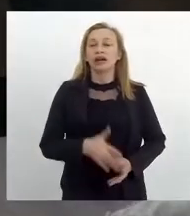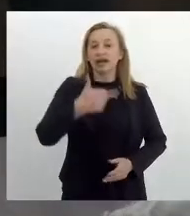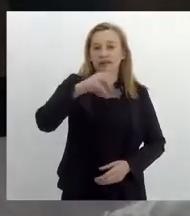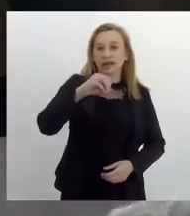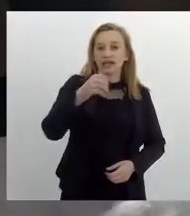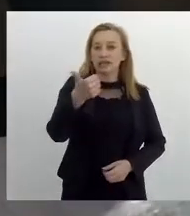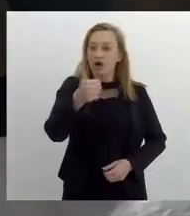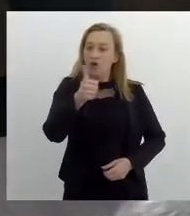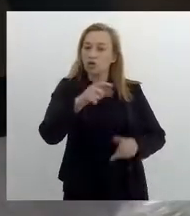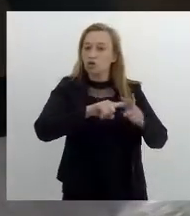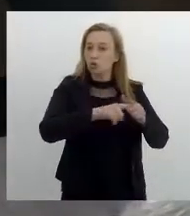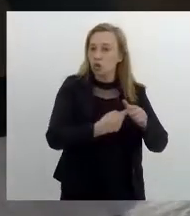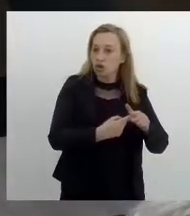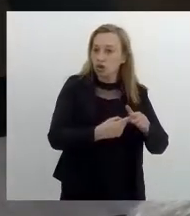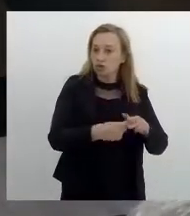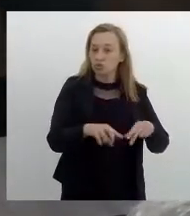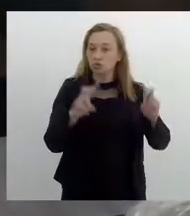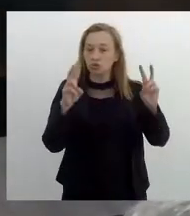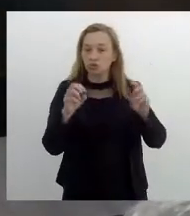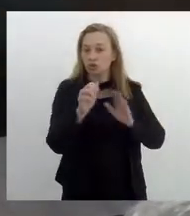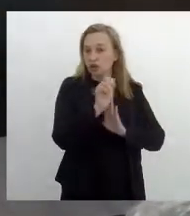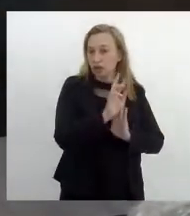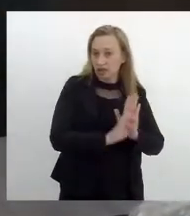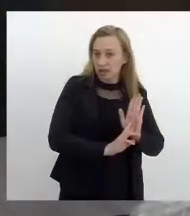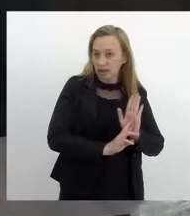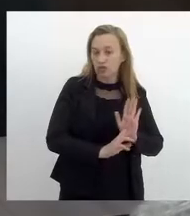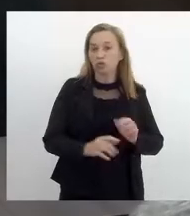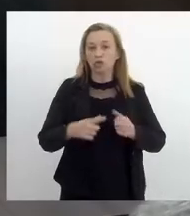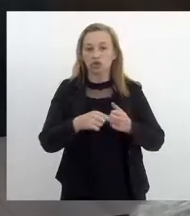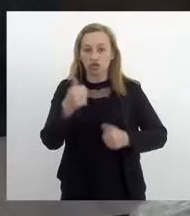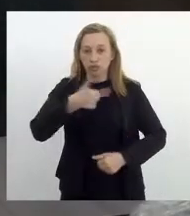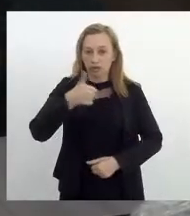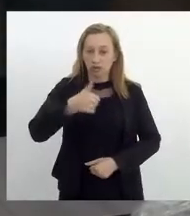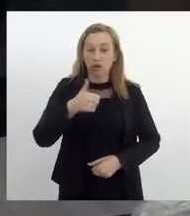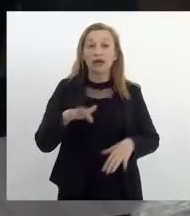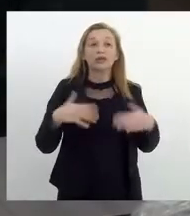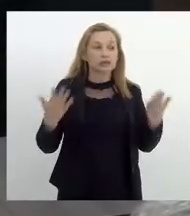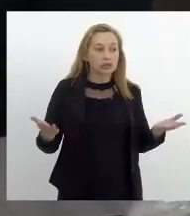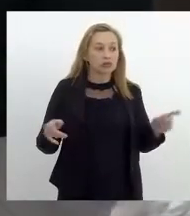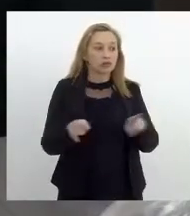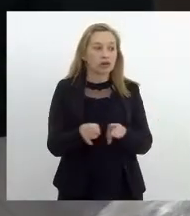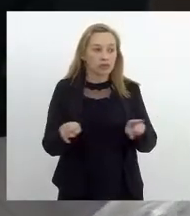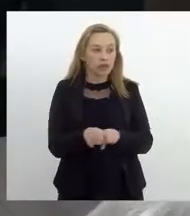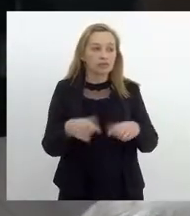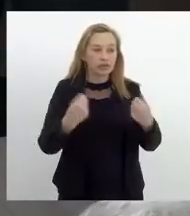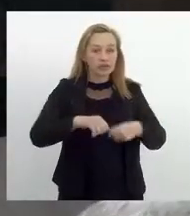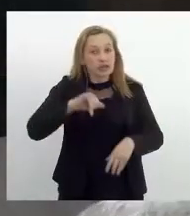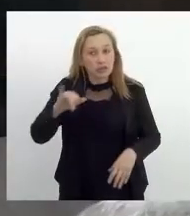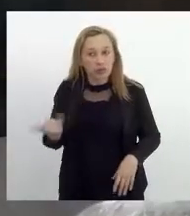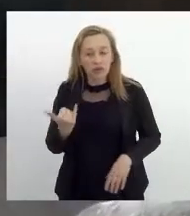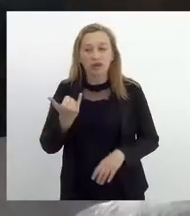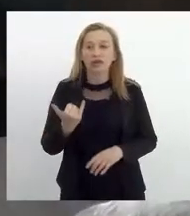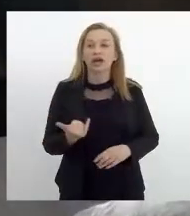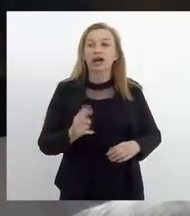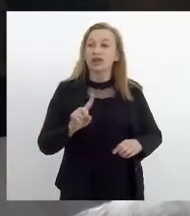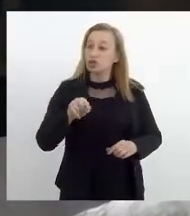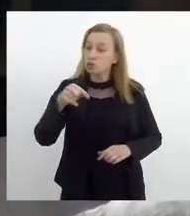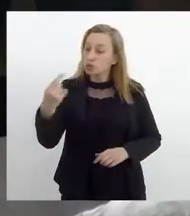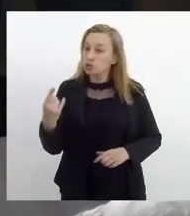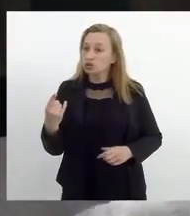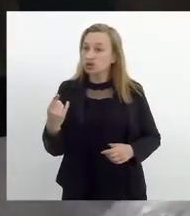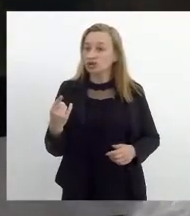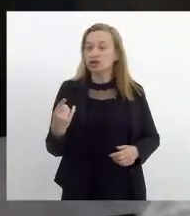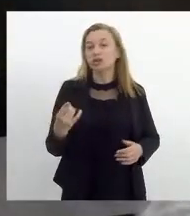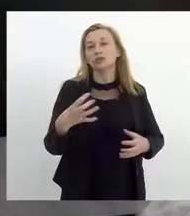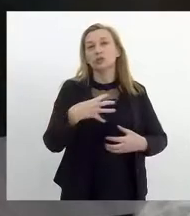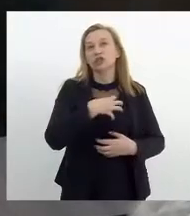11 corrigem questões de redação do artigo 1º. Então, elas também devem ser aproveitadas. As demais, elas vêm